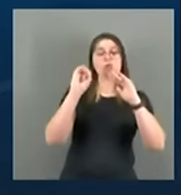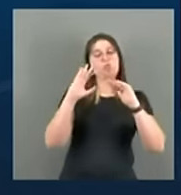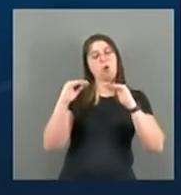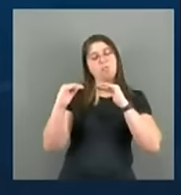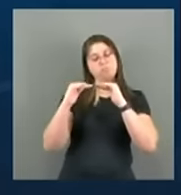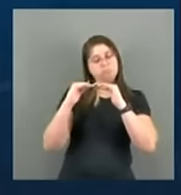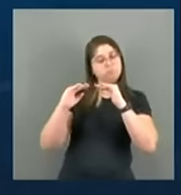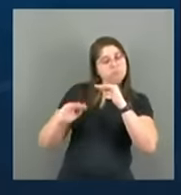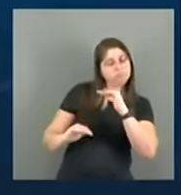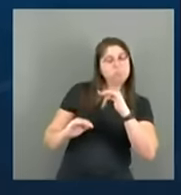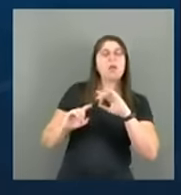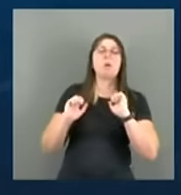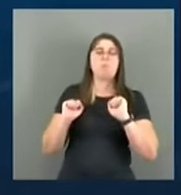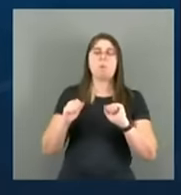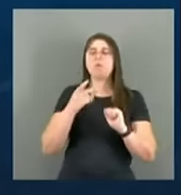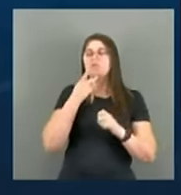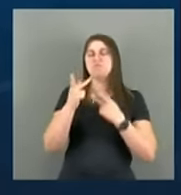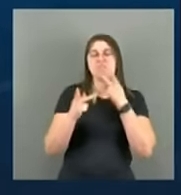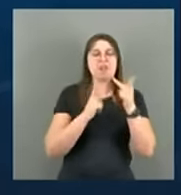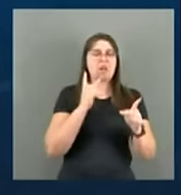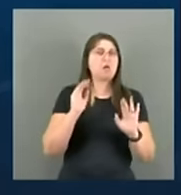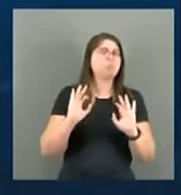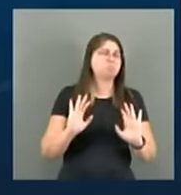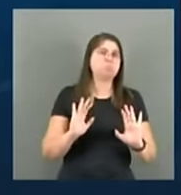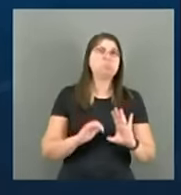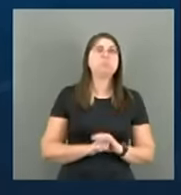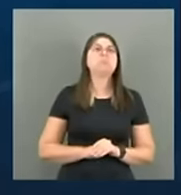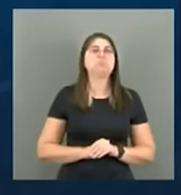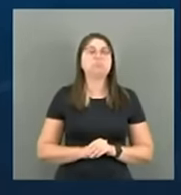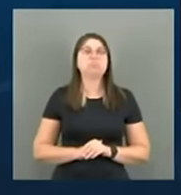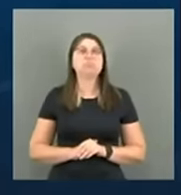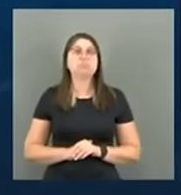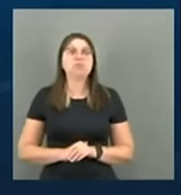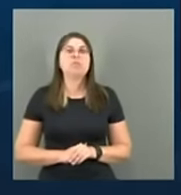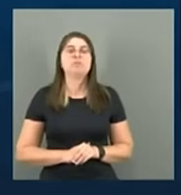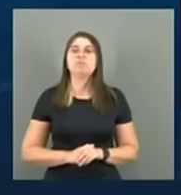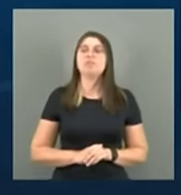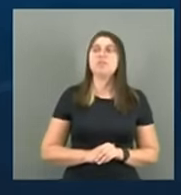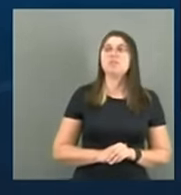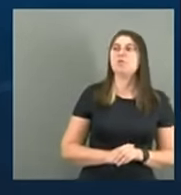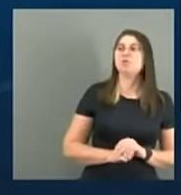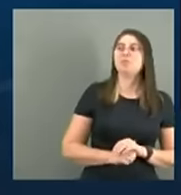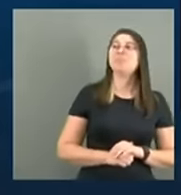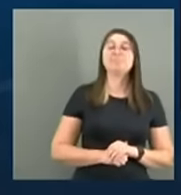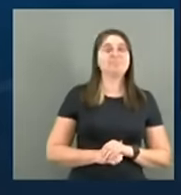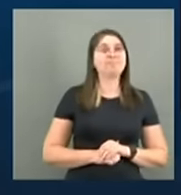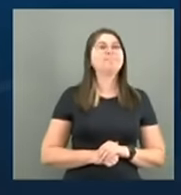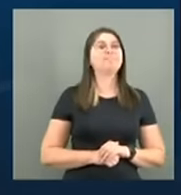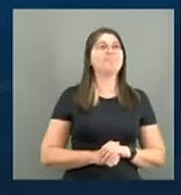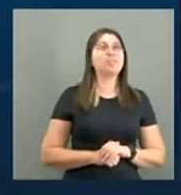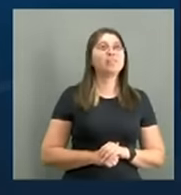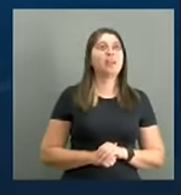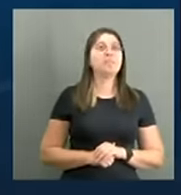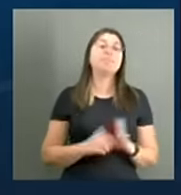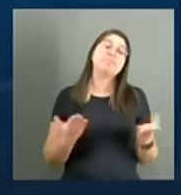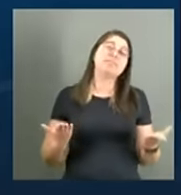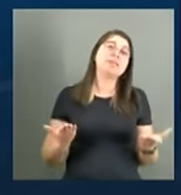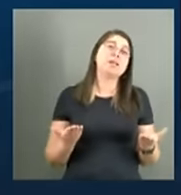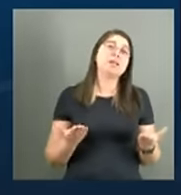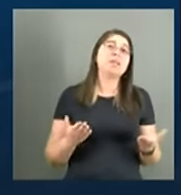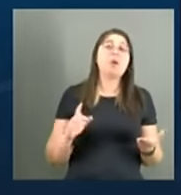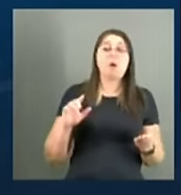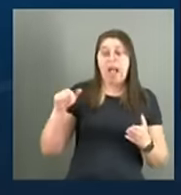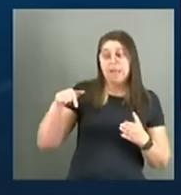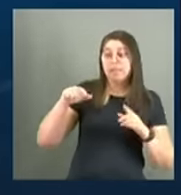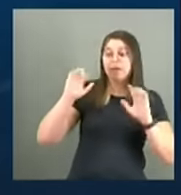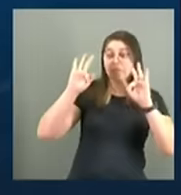pode, então pode falar para eles aí que pode ficar à disposição. Então, assim, finalizando aqui, ligo para